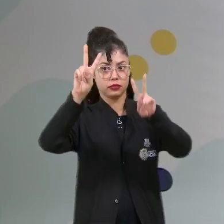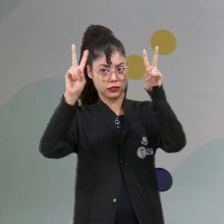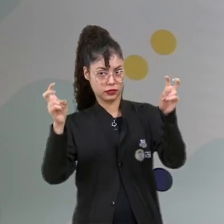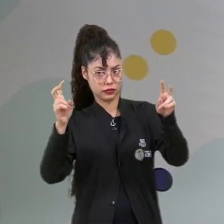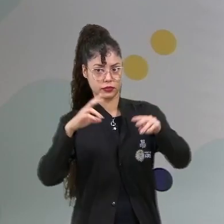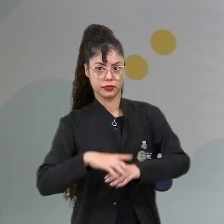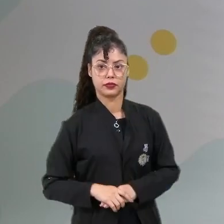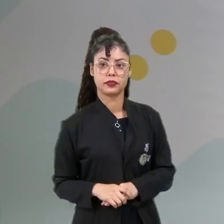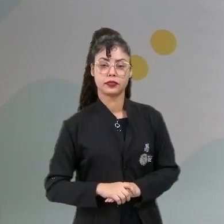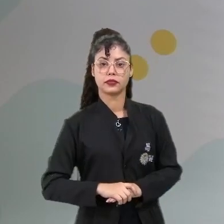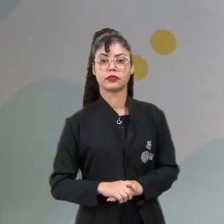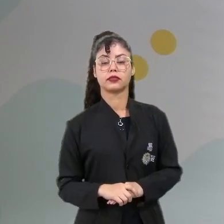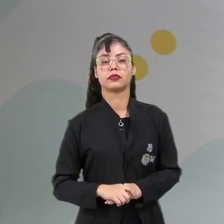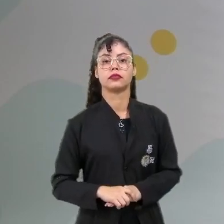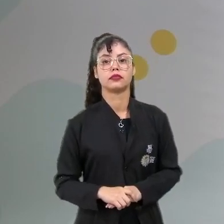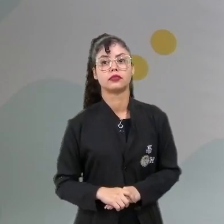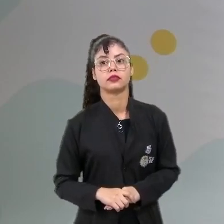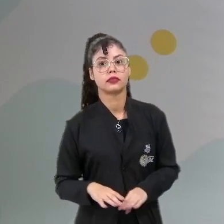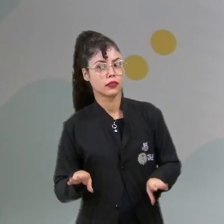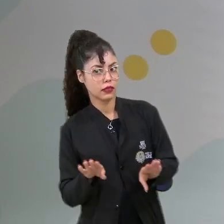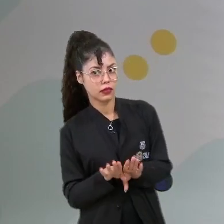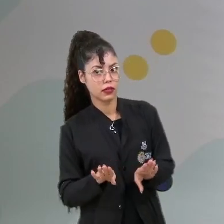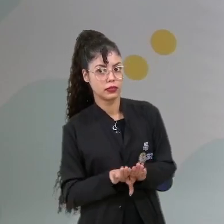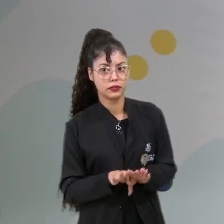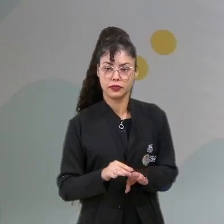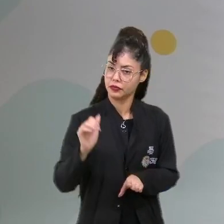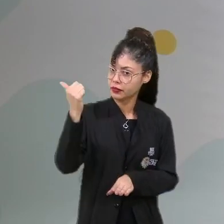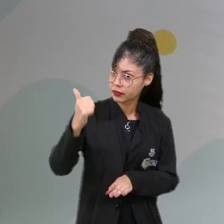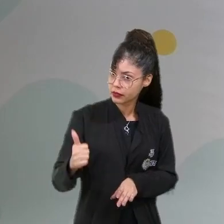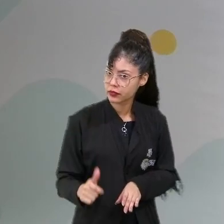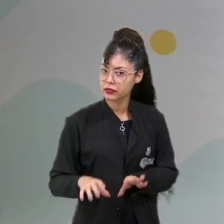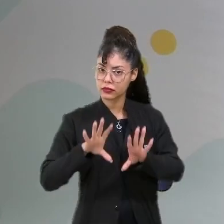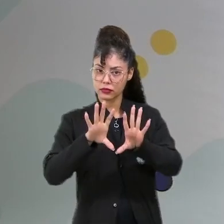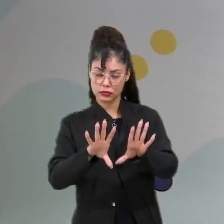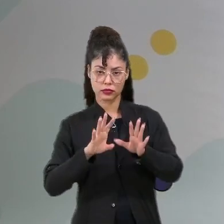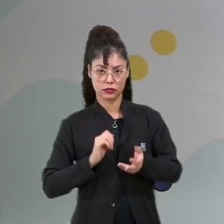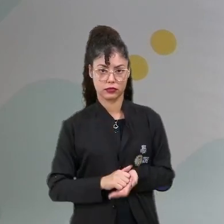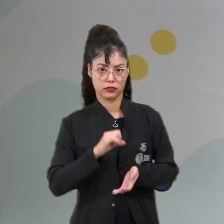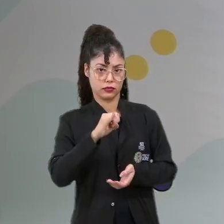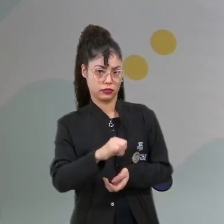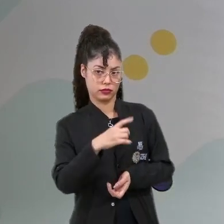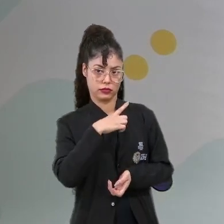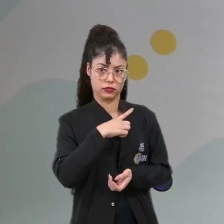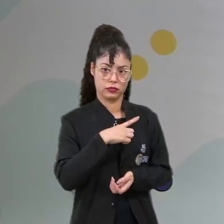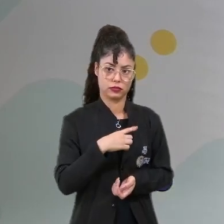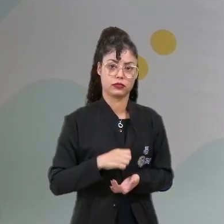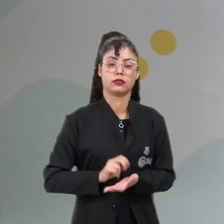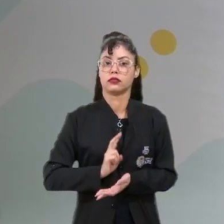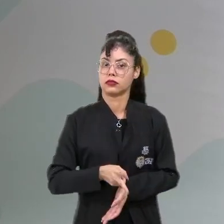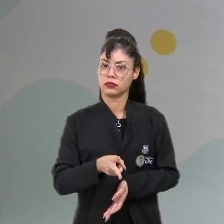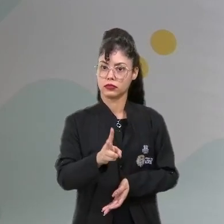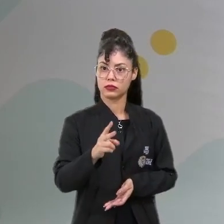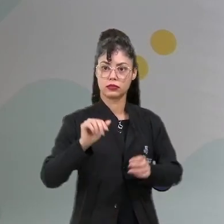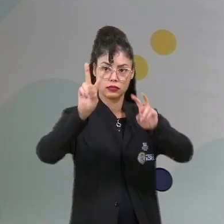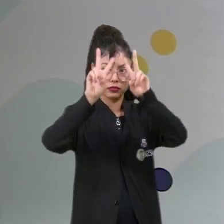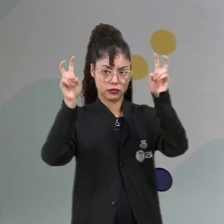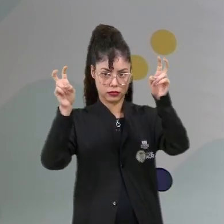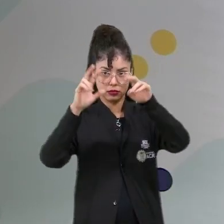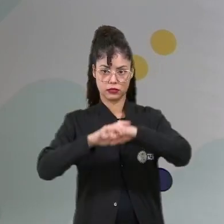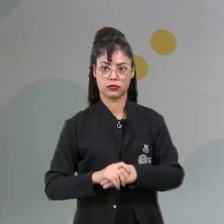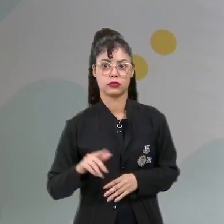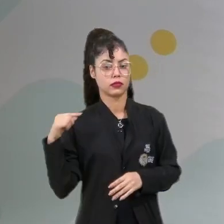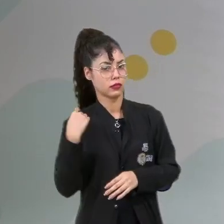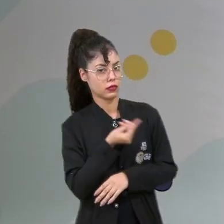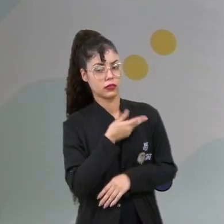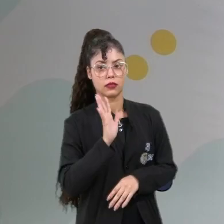tema? Né? Então, também é avaliado isso. Né? Se ele for pertinente ao tema, nós